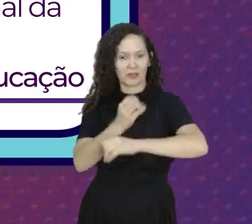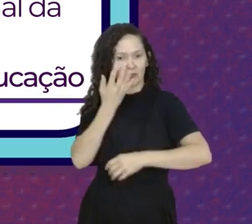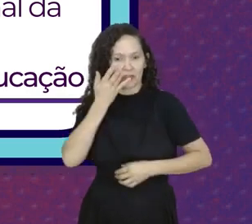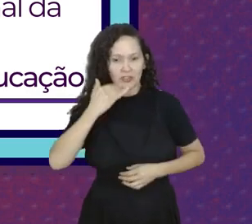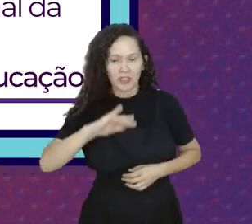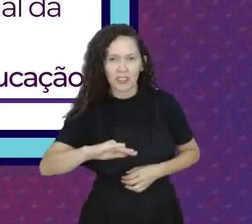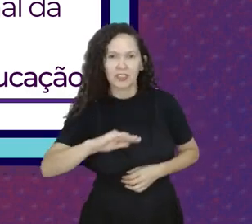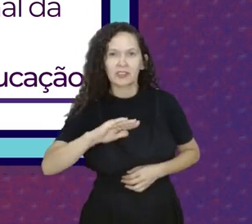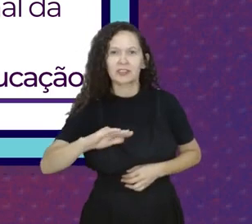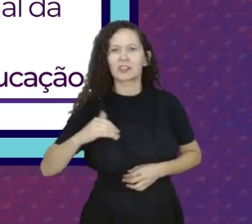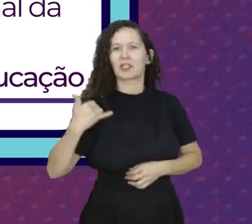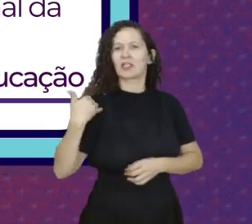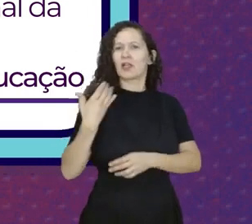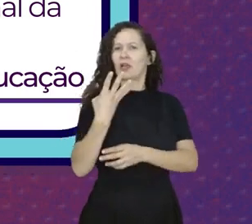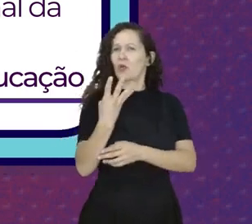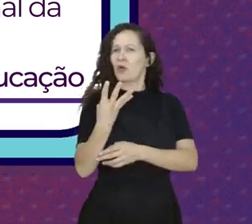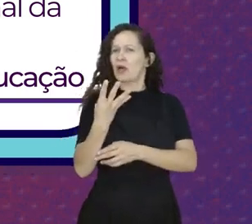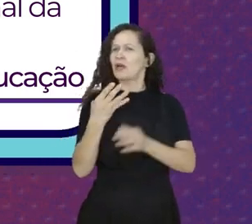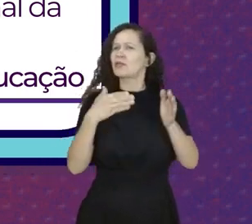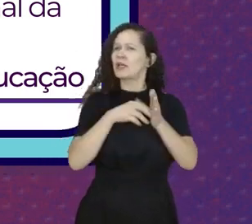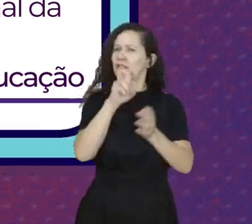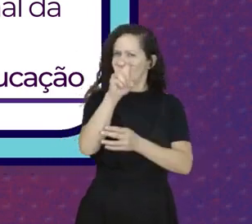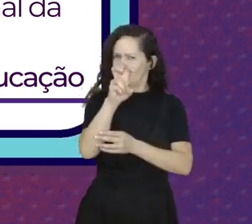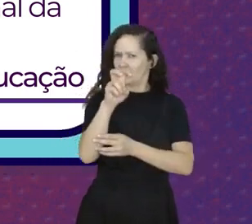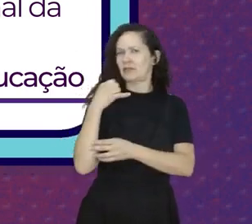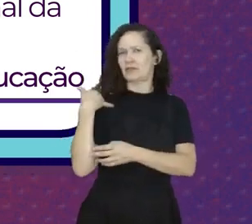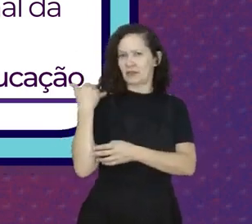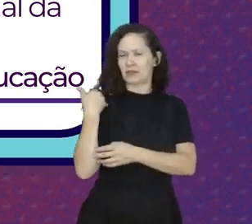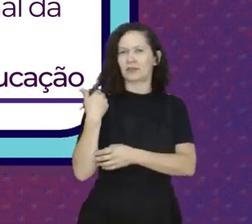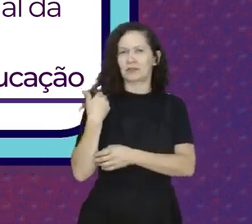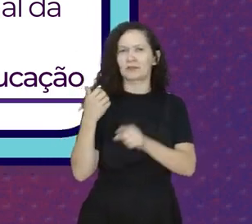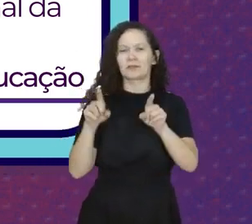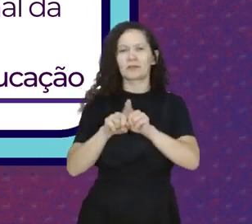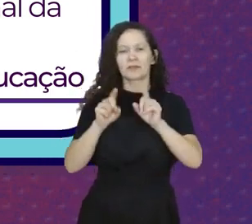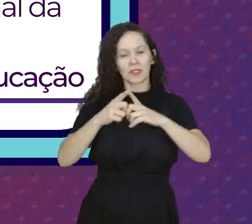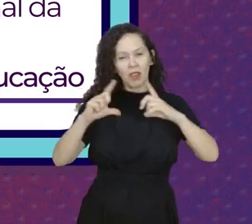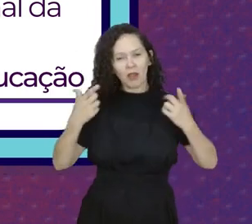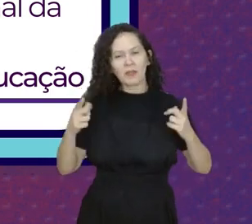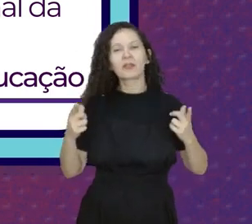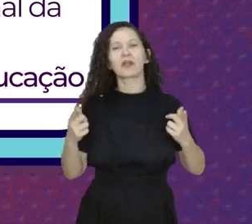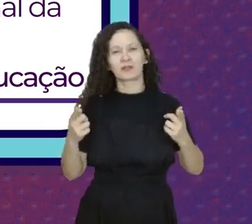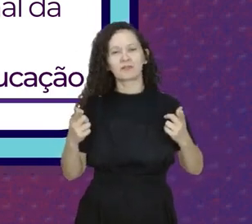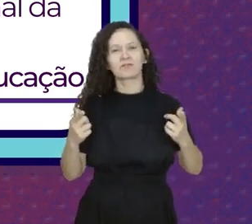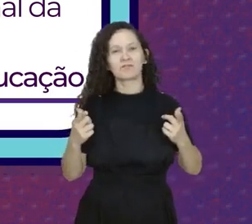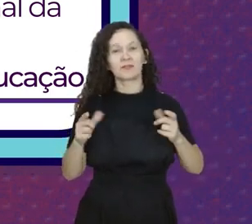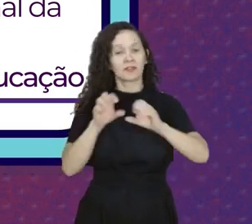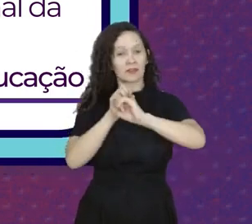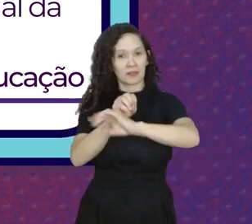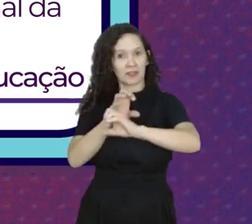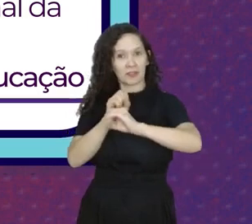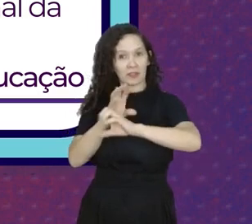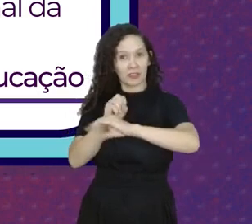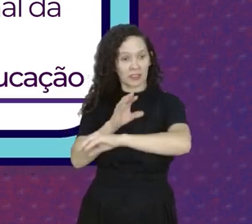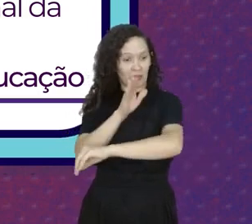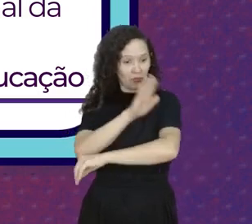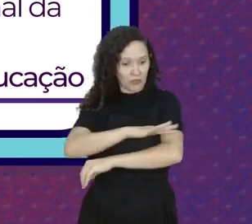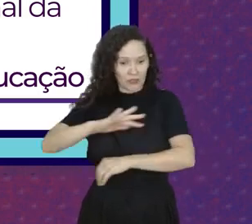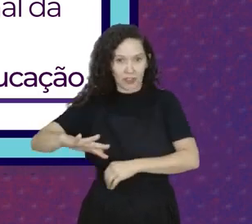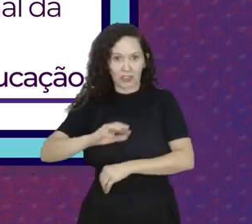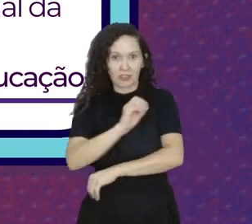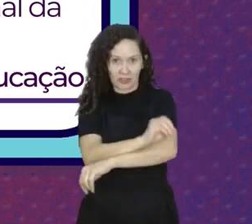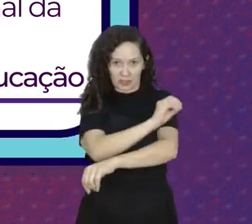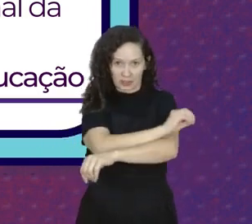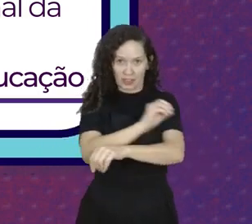para crianças de 4 e 5 anos de idade e ampliar a oferta da educação em creches